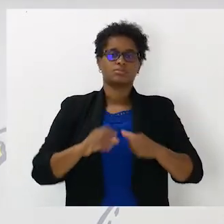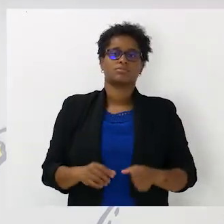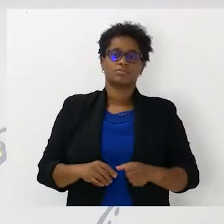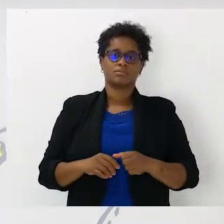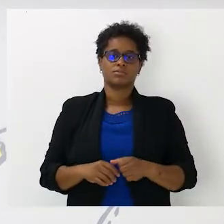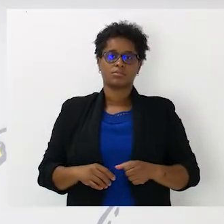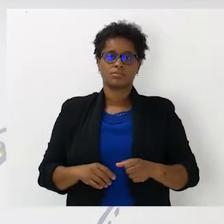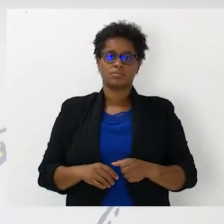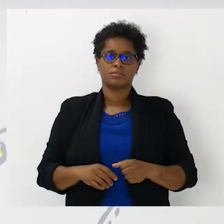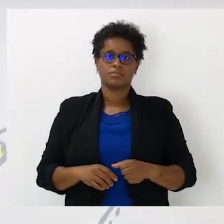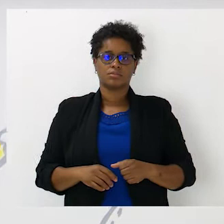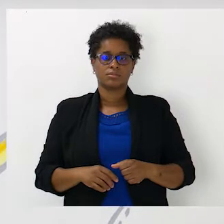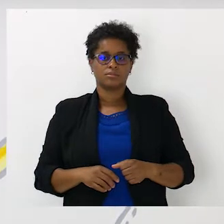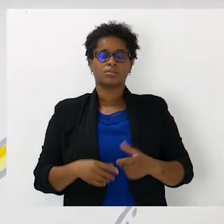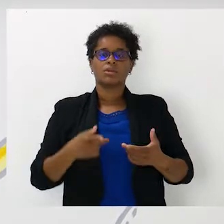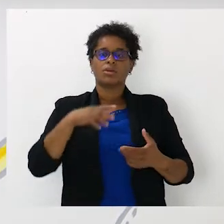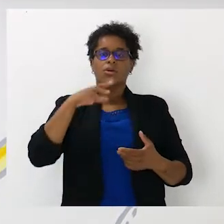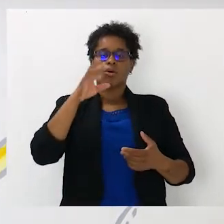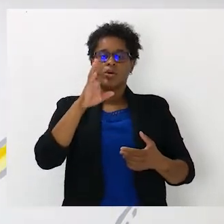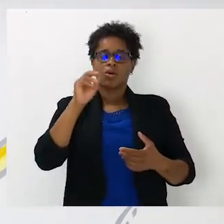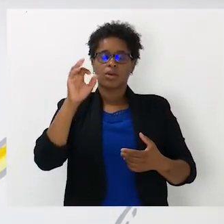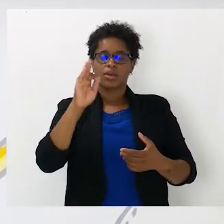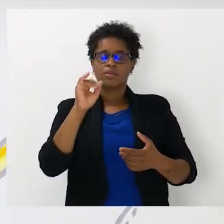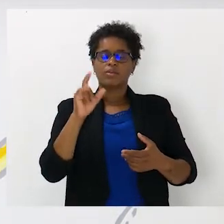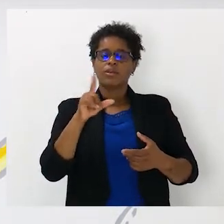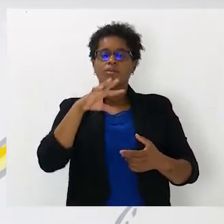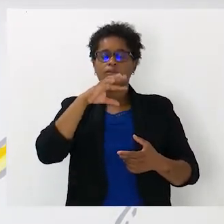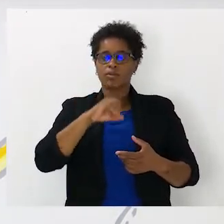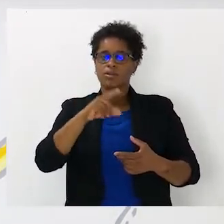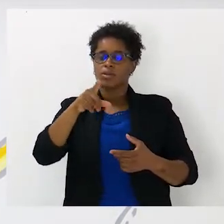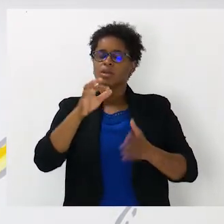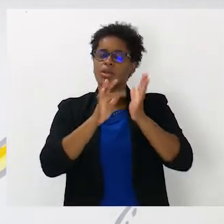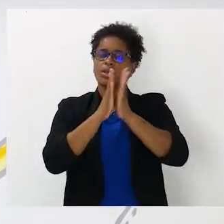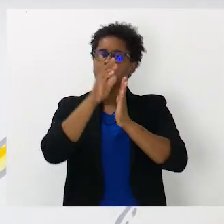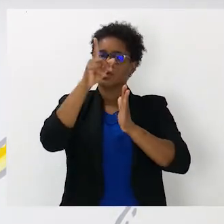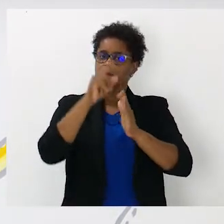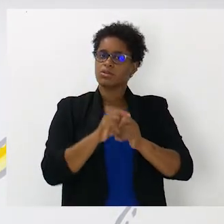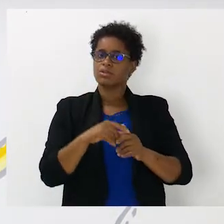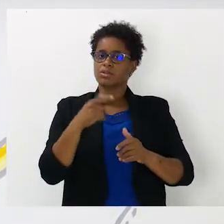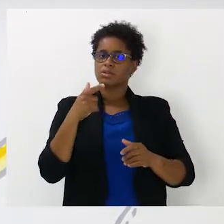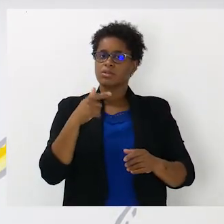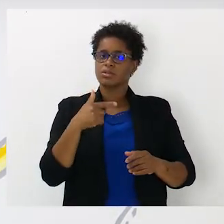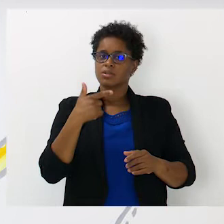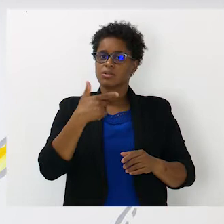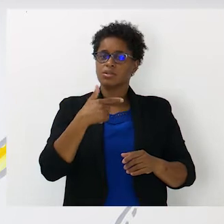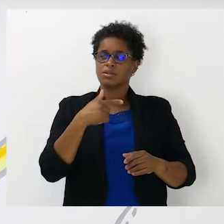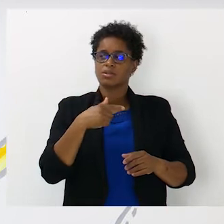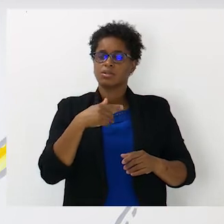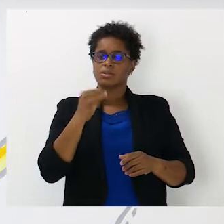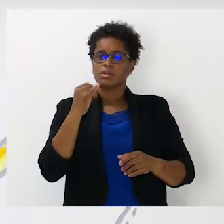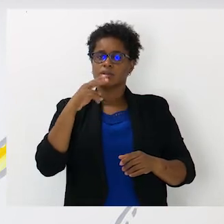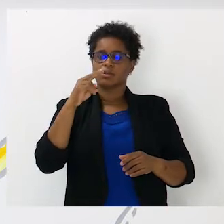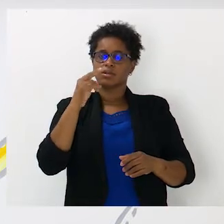Horus, filho. São designados de deuses de trindade. São os